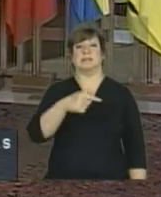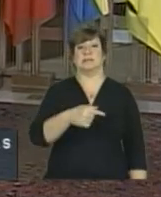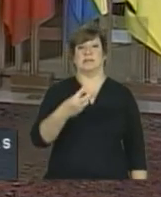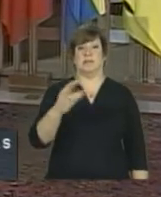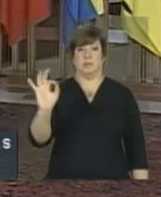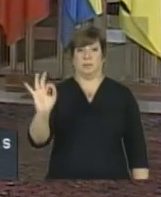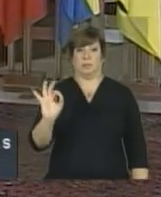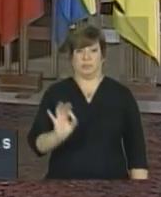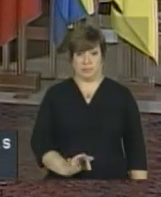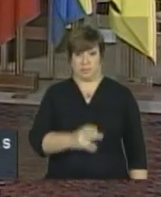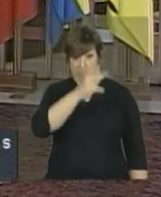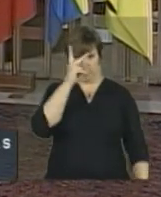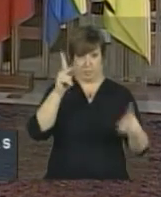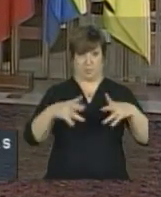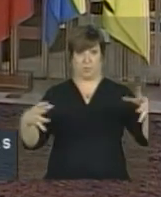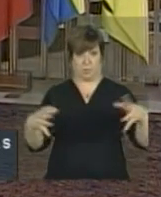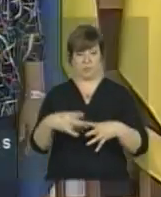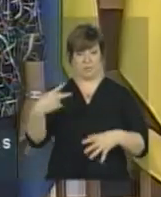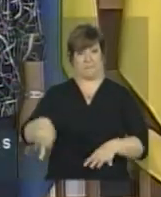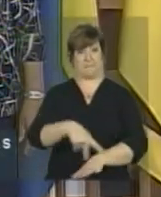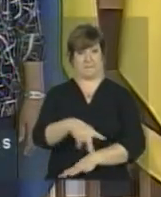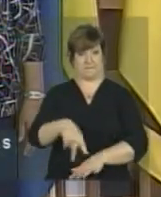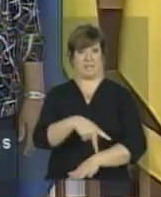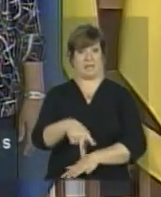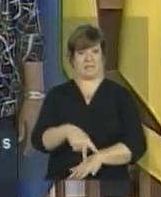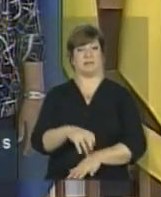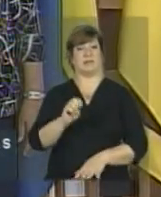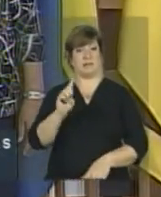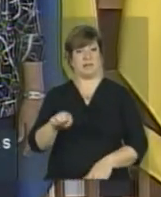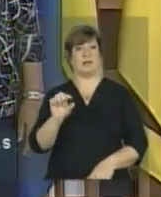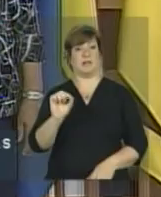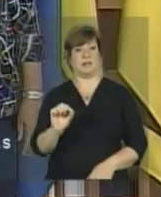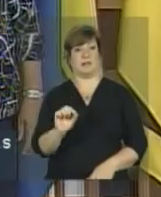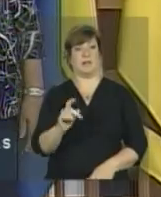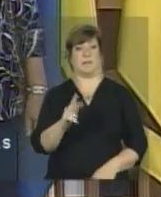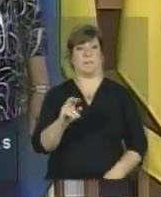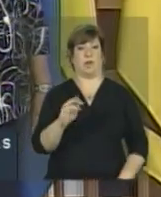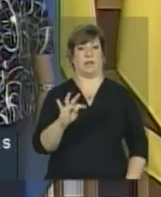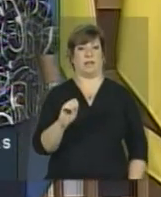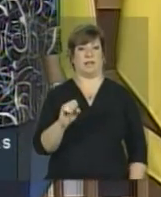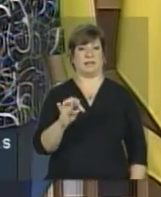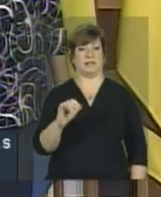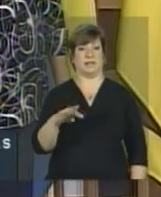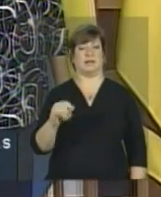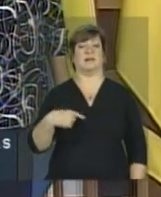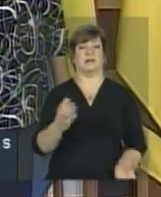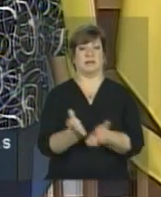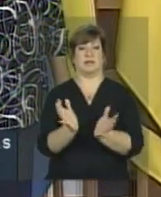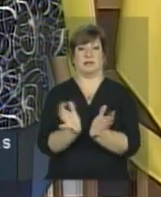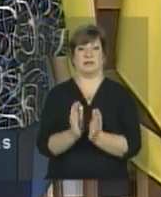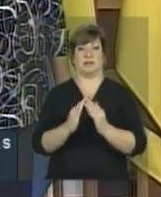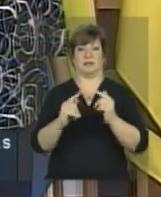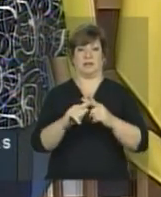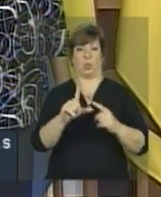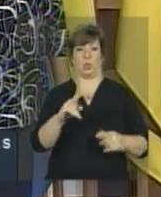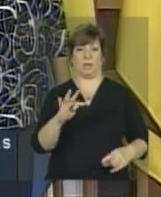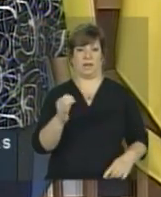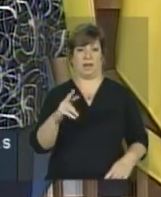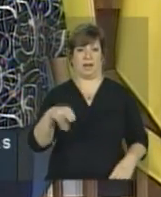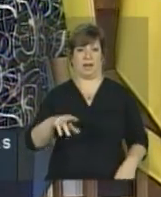73% da população do país são protestantes da Igreja Luterana Sueca.